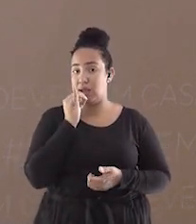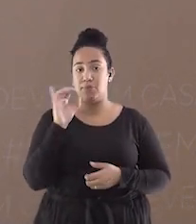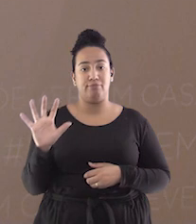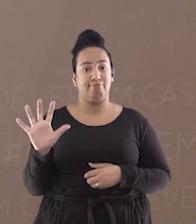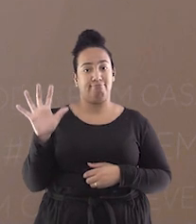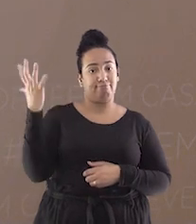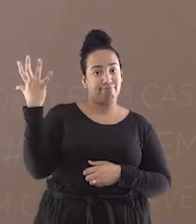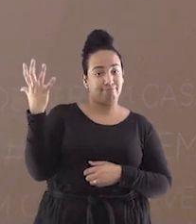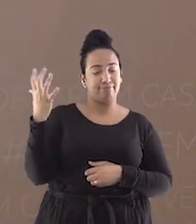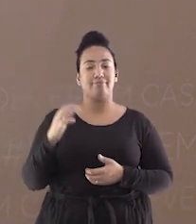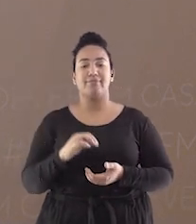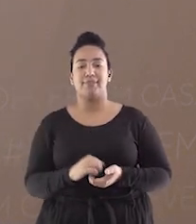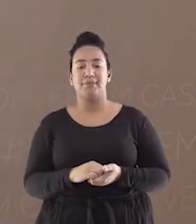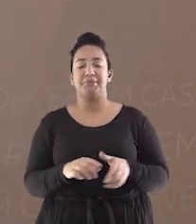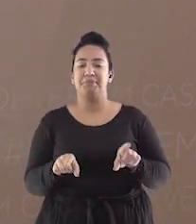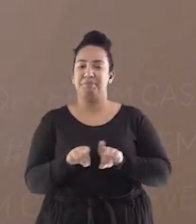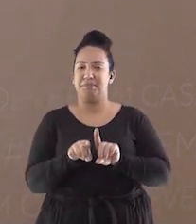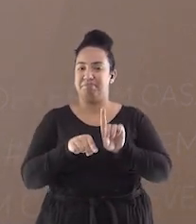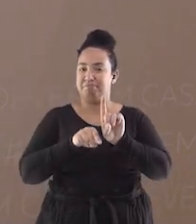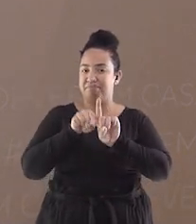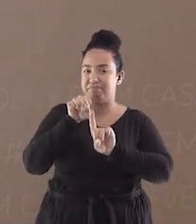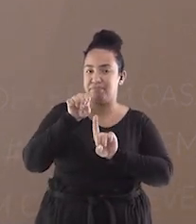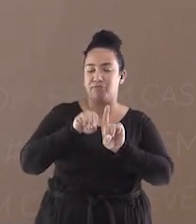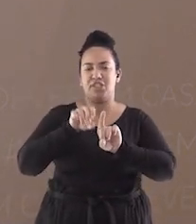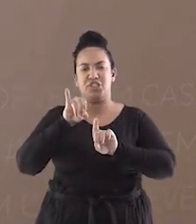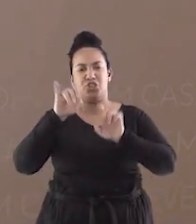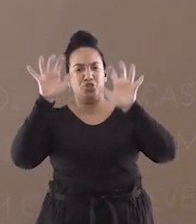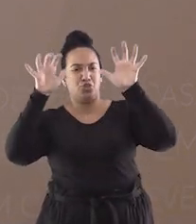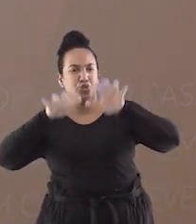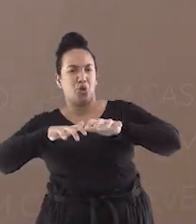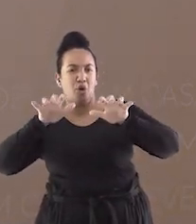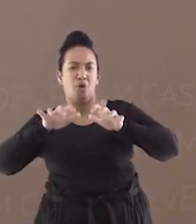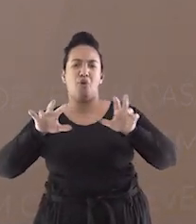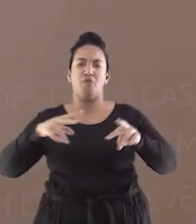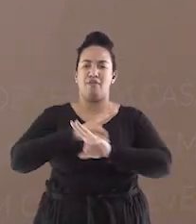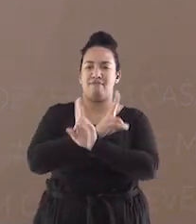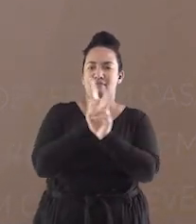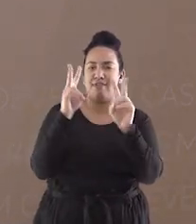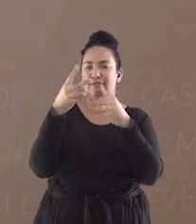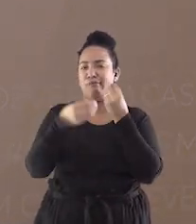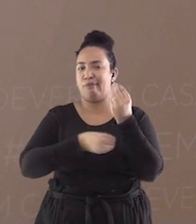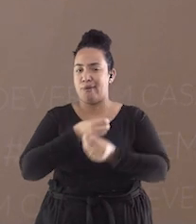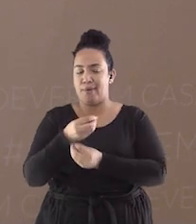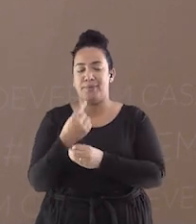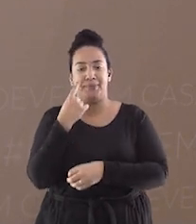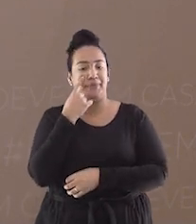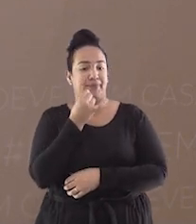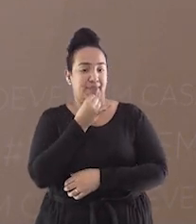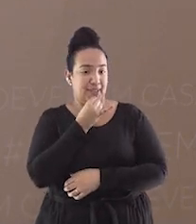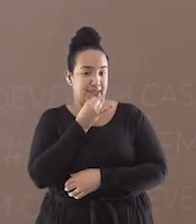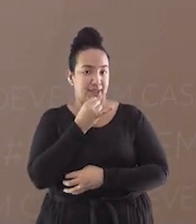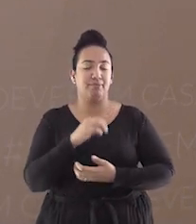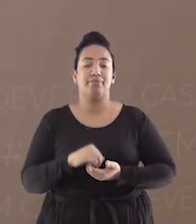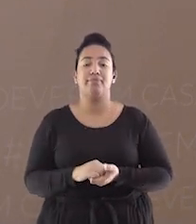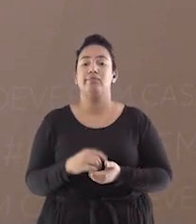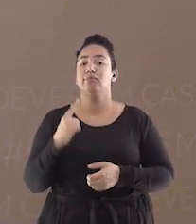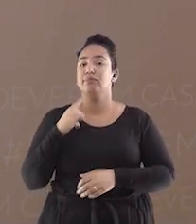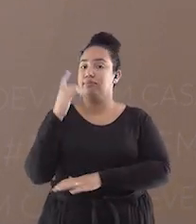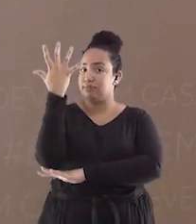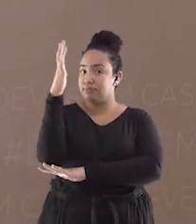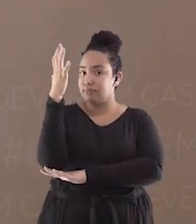clima, temperatura, quantidade de chuva, vento. Por exemplo, há árvores e plantas